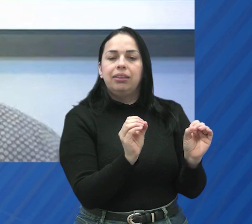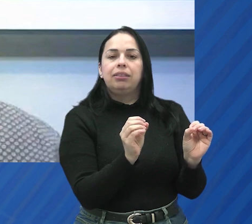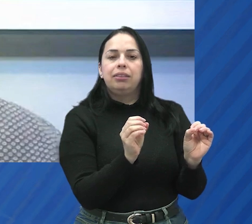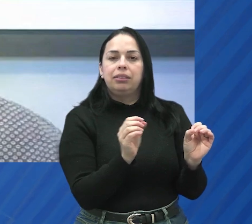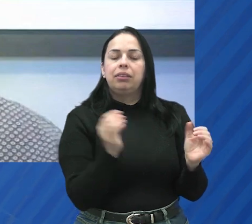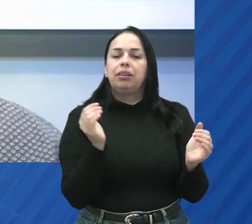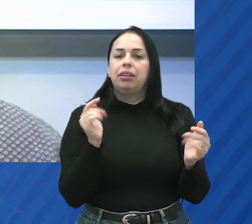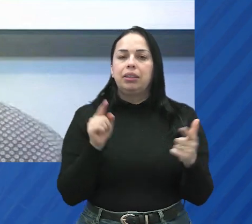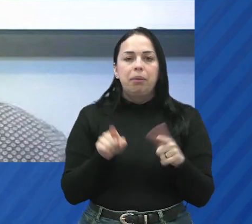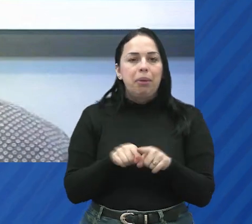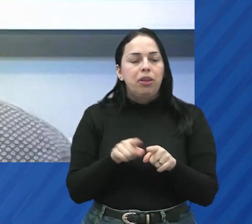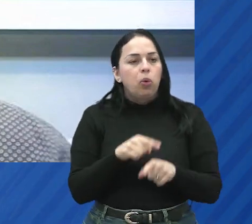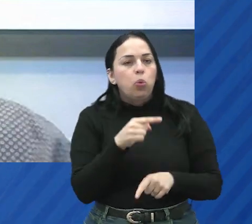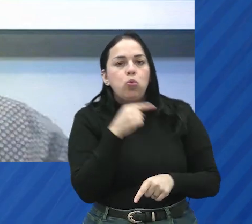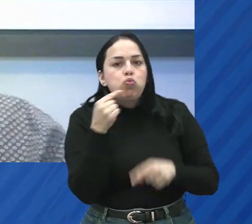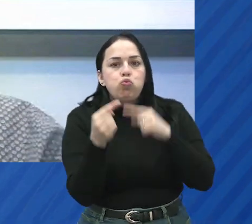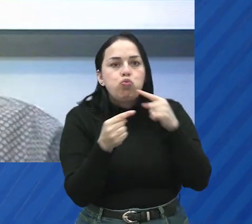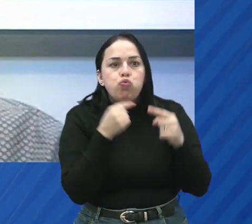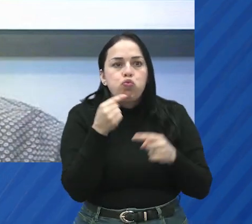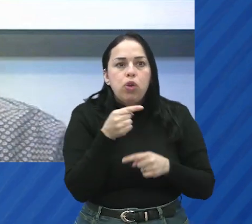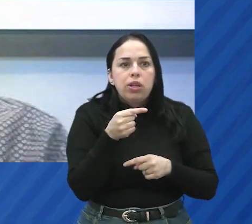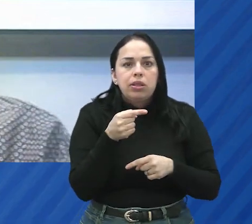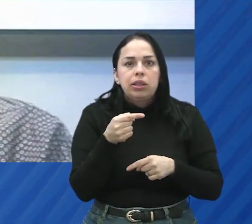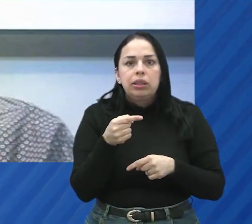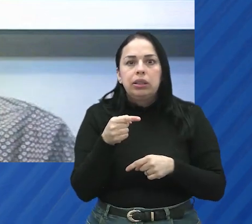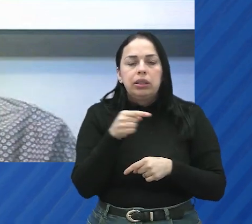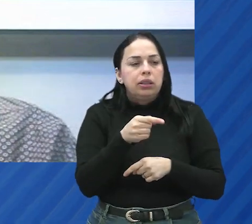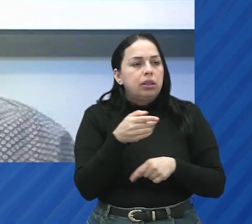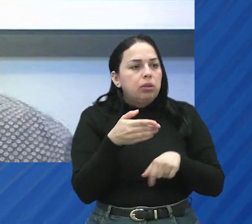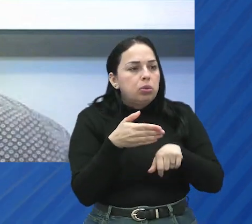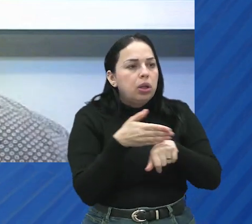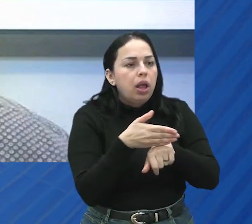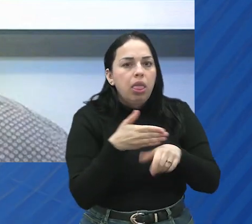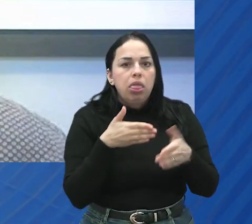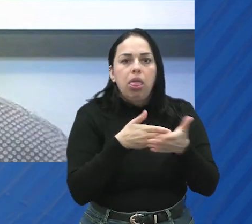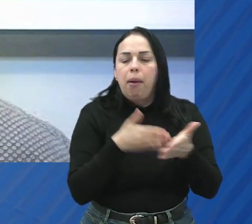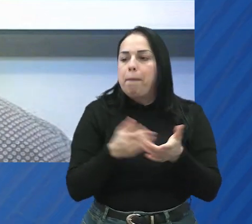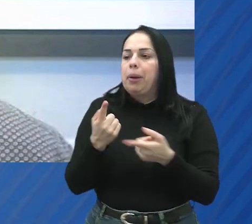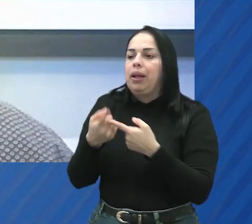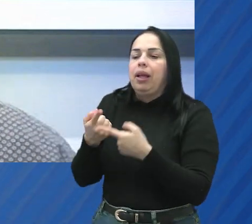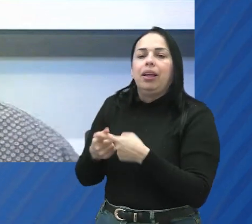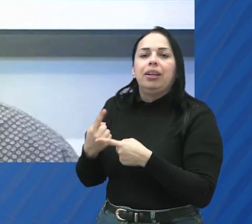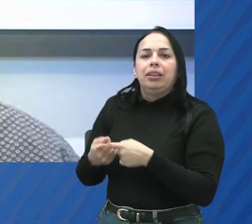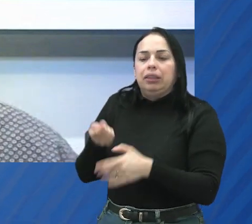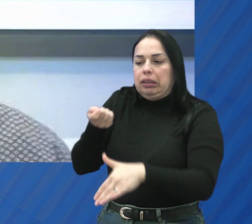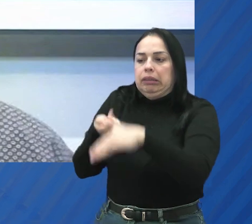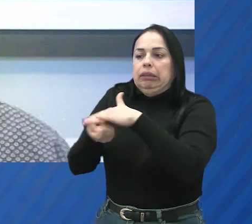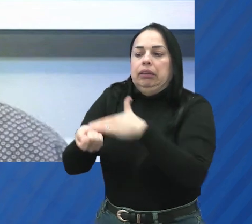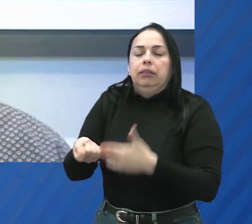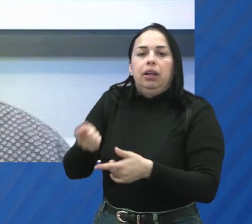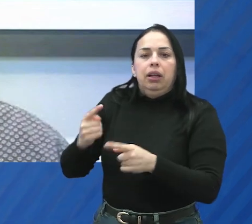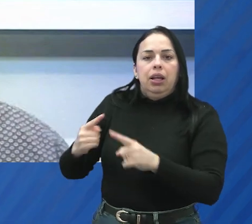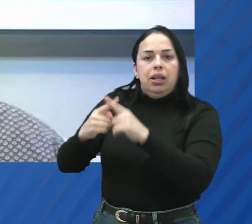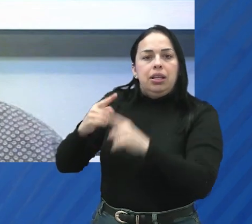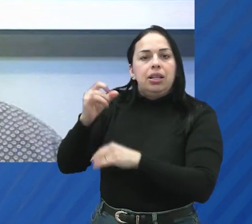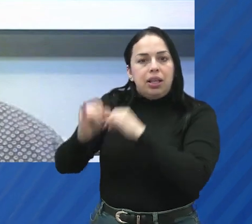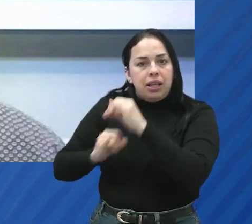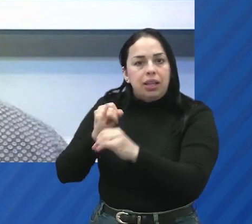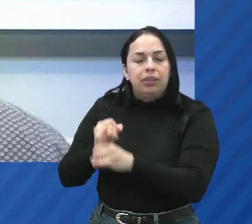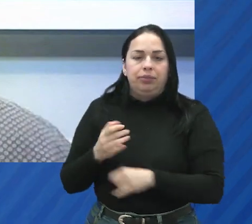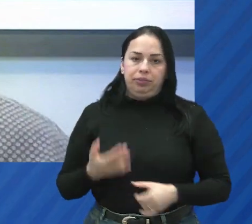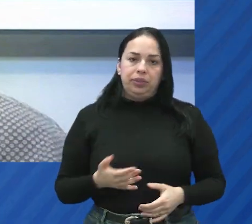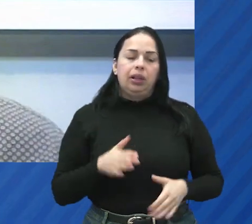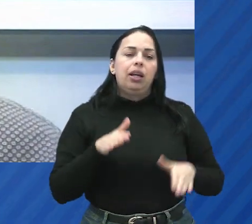isso, e um percentual muito parecido que disse que não conseguiu iniciar sua graduação por conta disso. Isso nos preocupa até muito